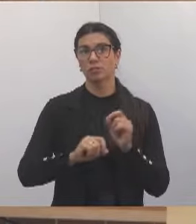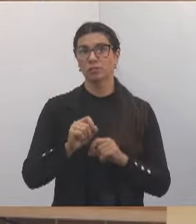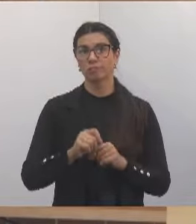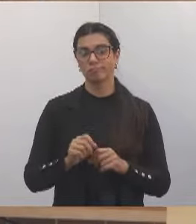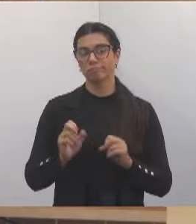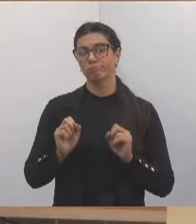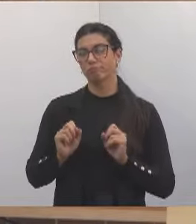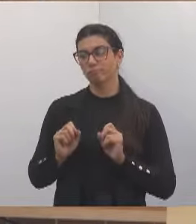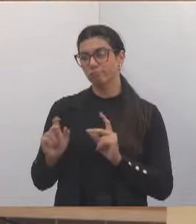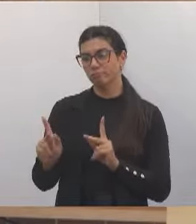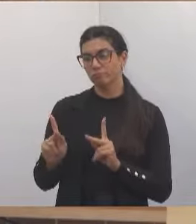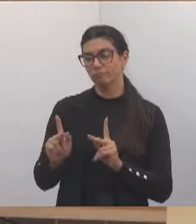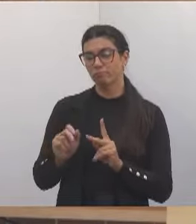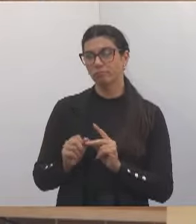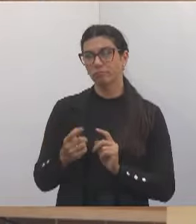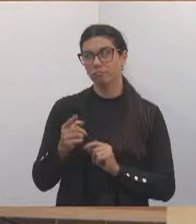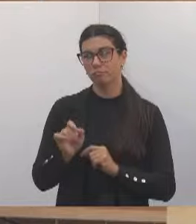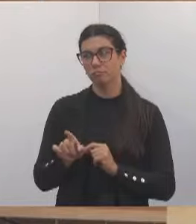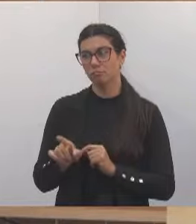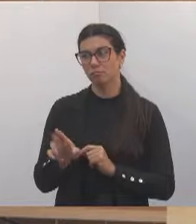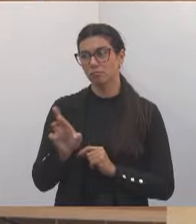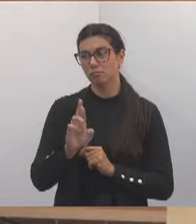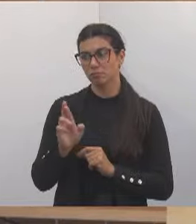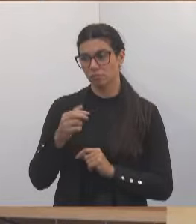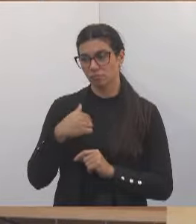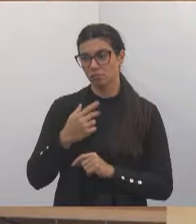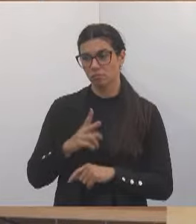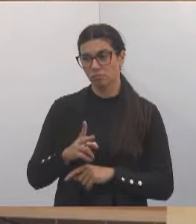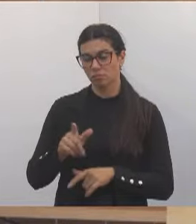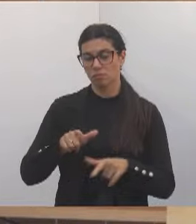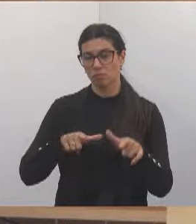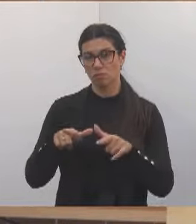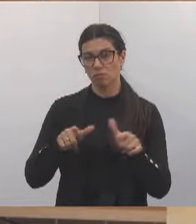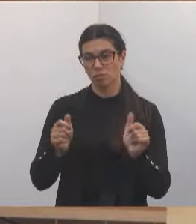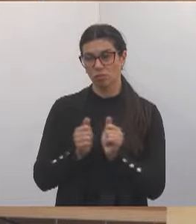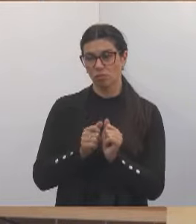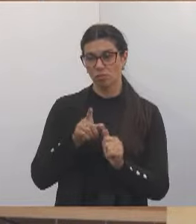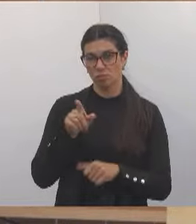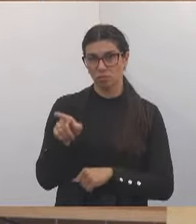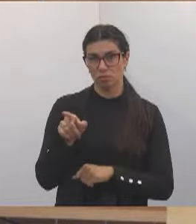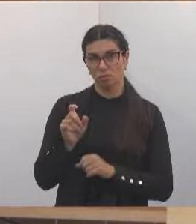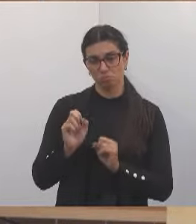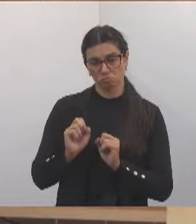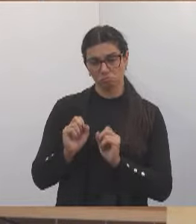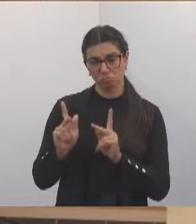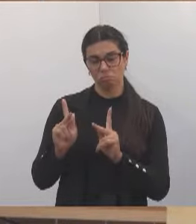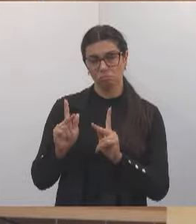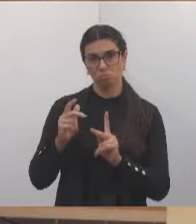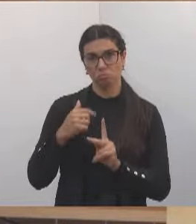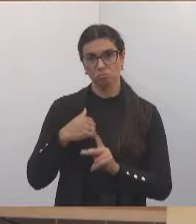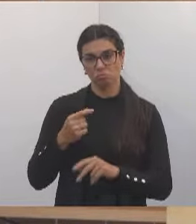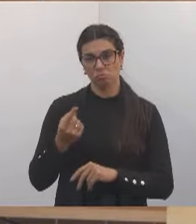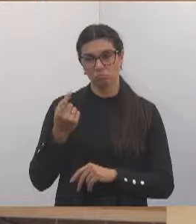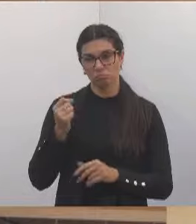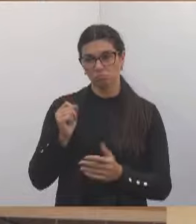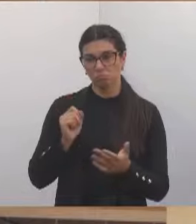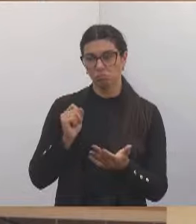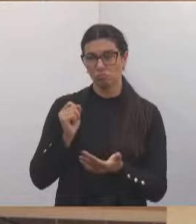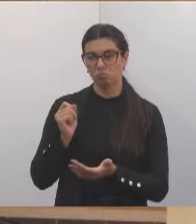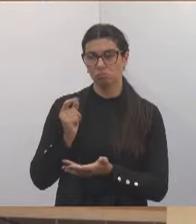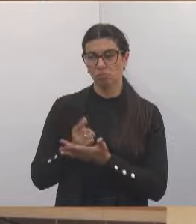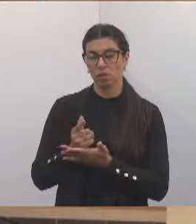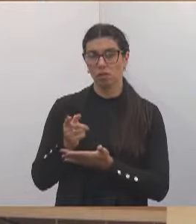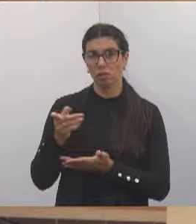tá bom, é para deixar 1.000, então beleza. Para trabalhar aqui, eu vou deixar 1.000zinho aí. Esse é